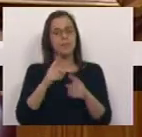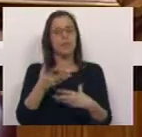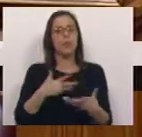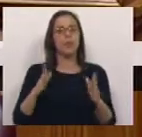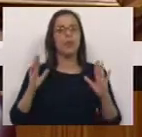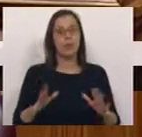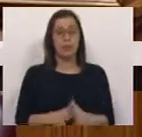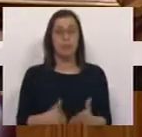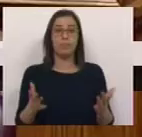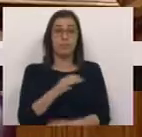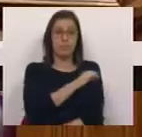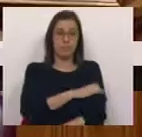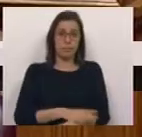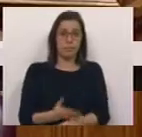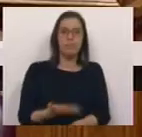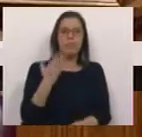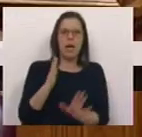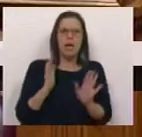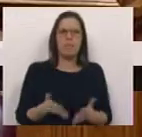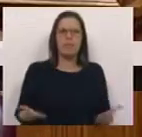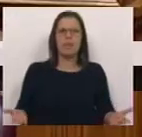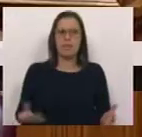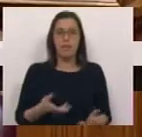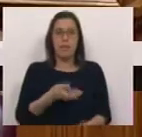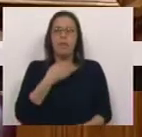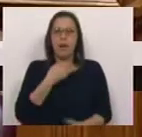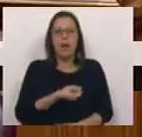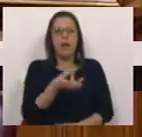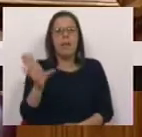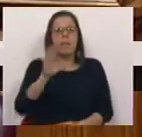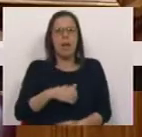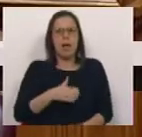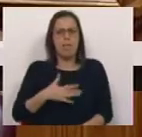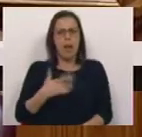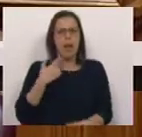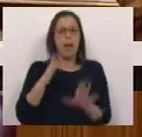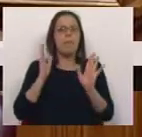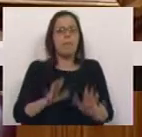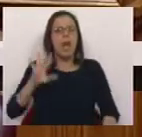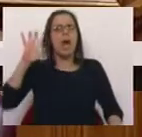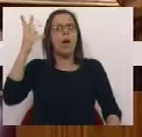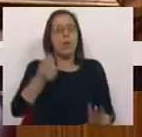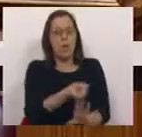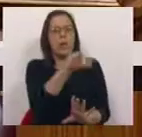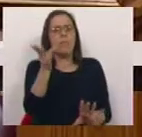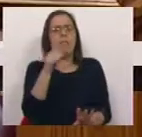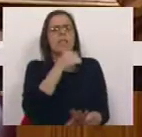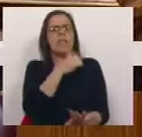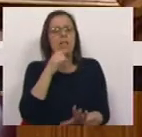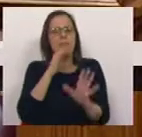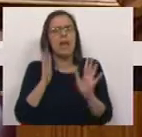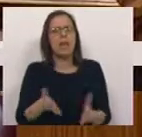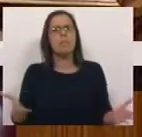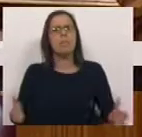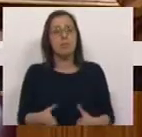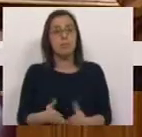renegociação. Quanto mais pobreza será necessária, quanto mais falências de pequenas empresas terão de ocorrer, quantos mais sacrifícios serão